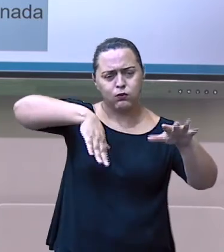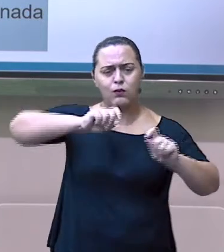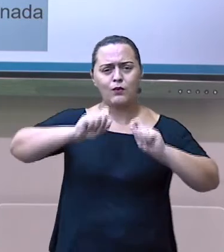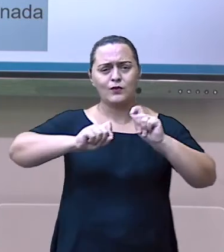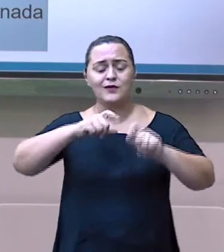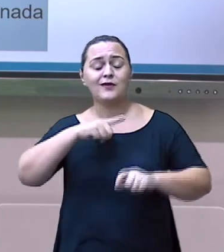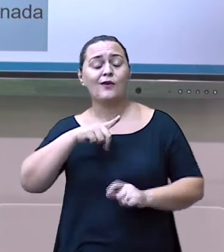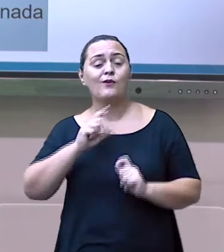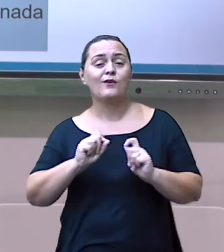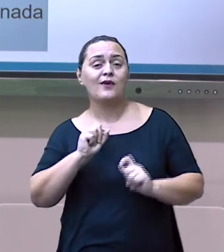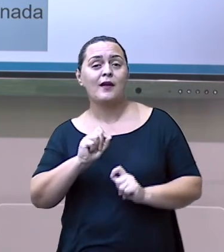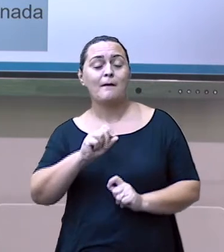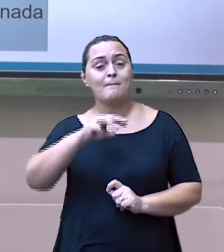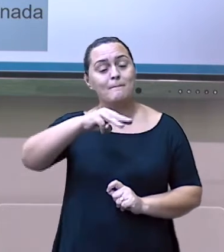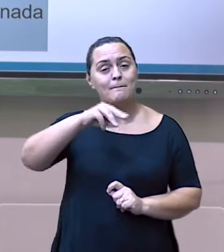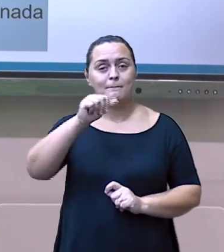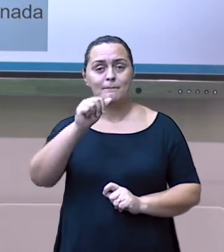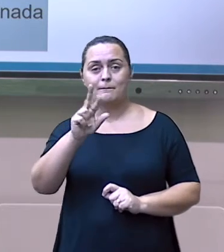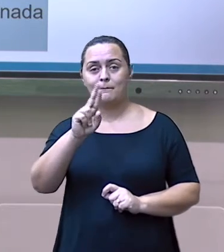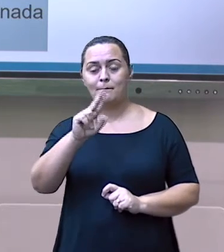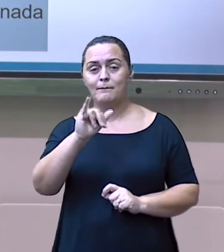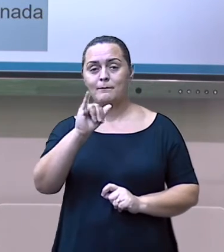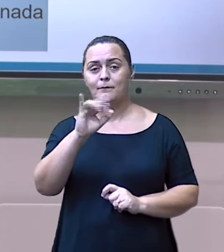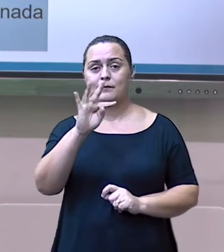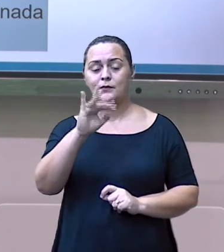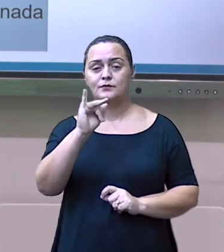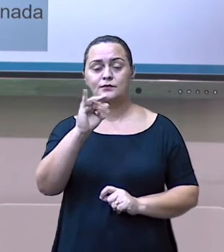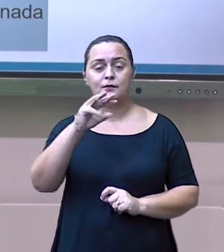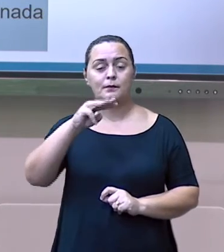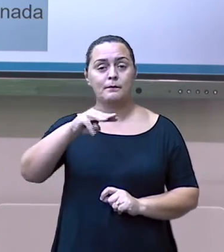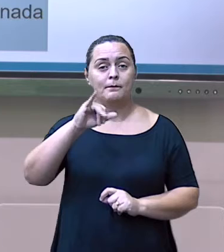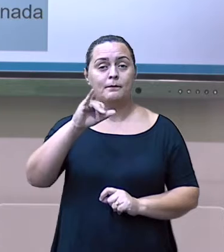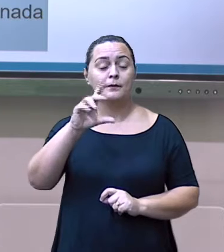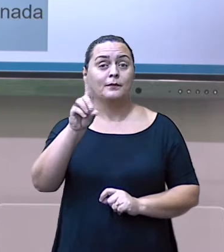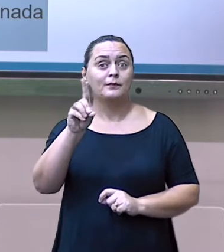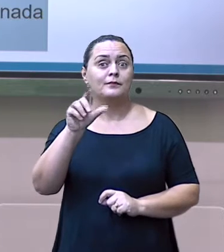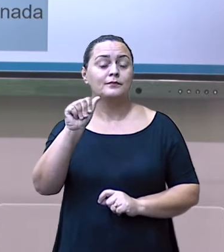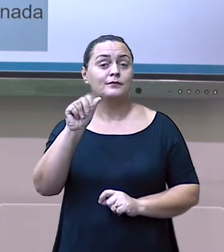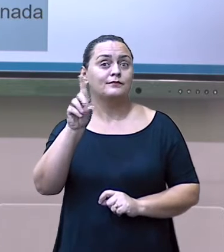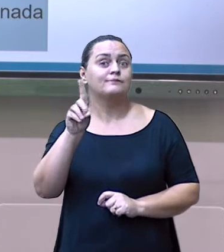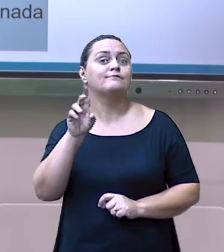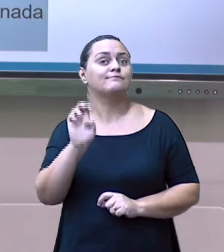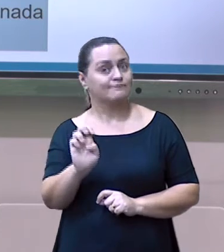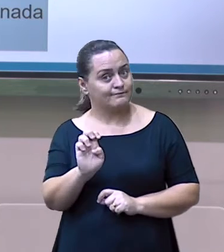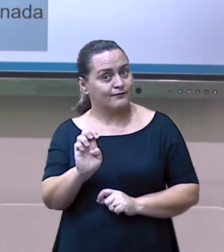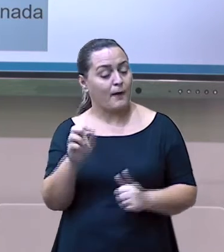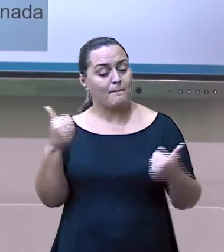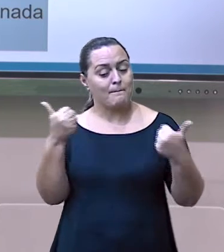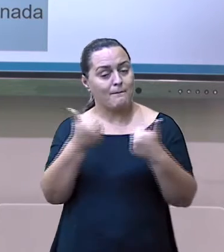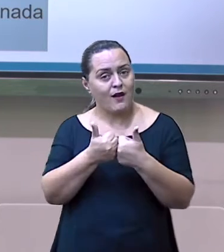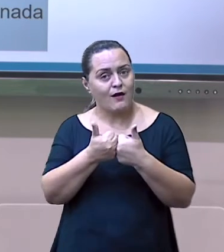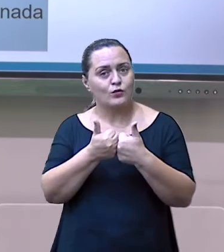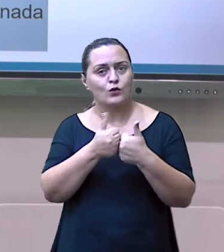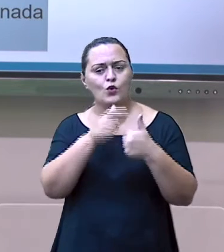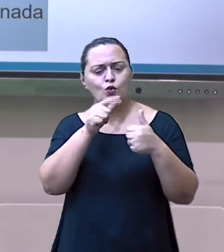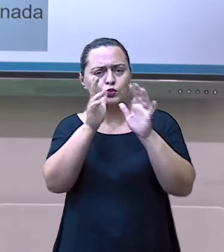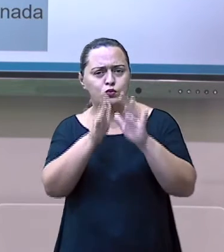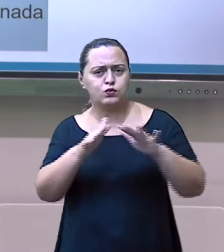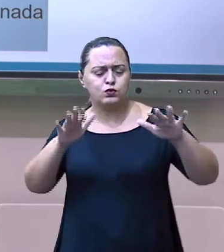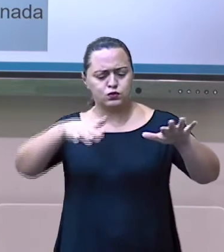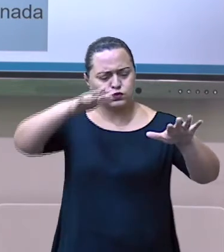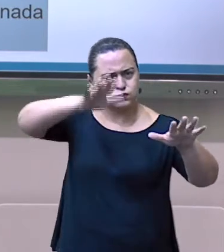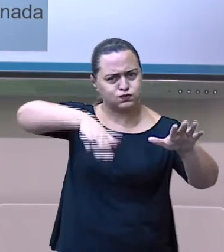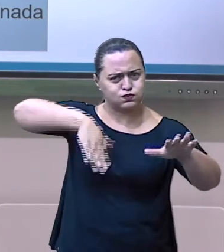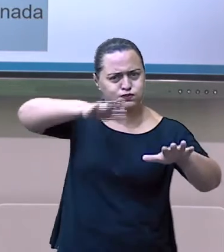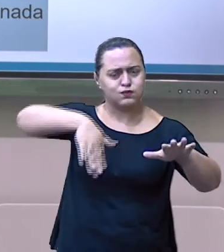maritimidade. E aqui, em Governador Valadares, mas no interior do país,